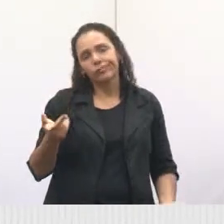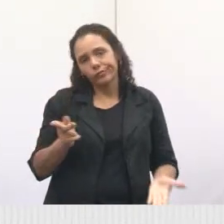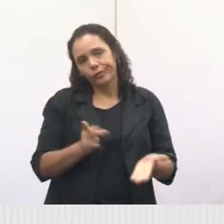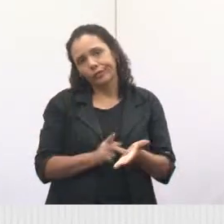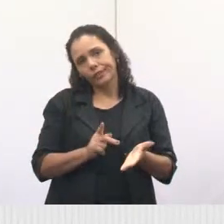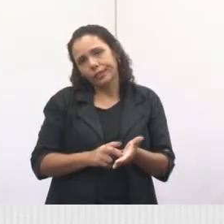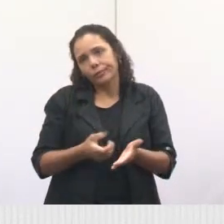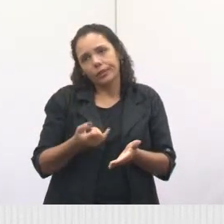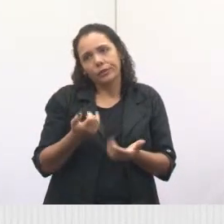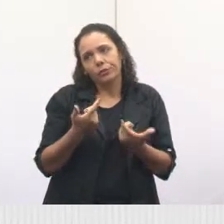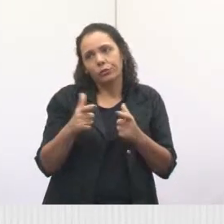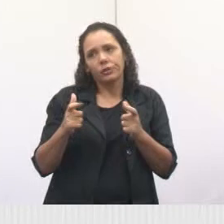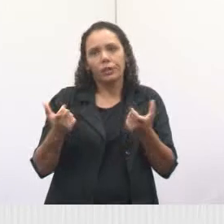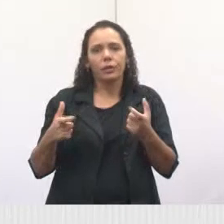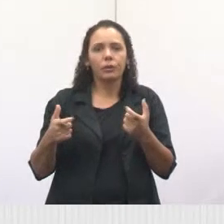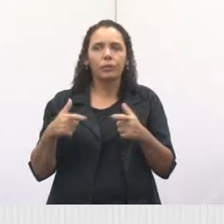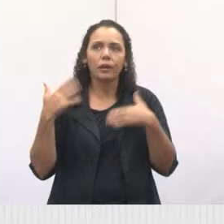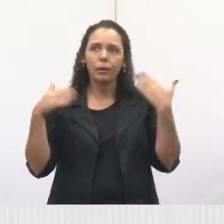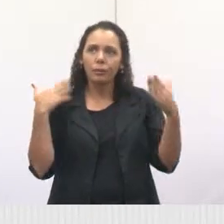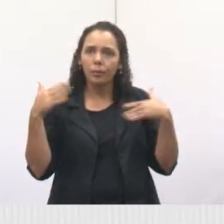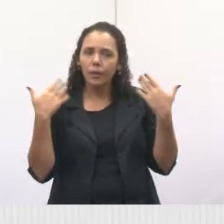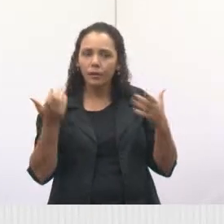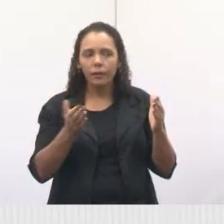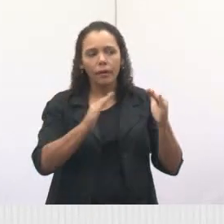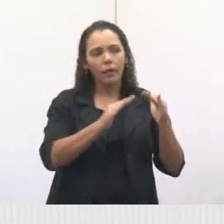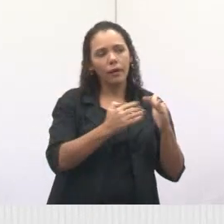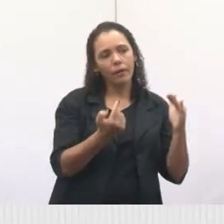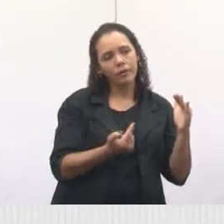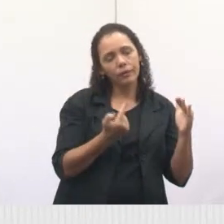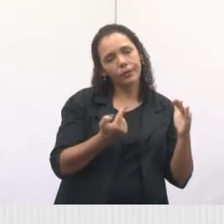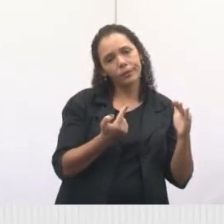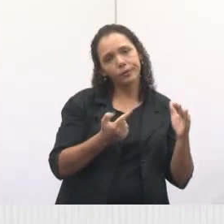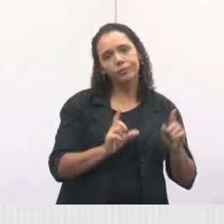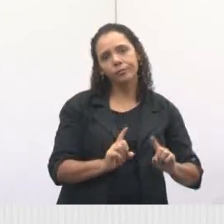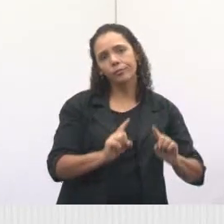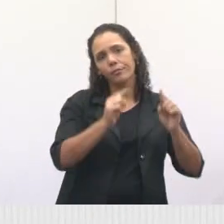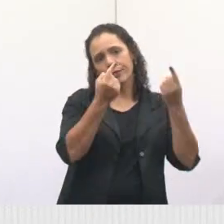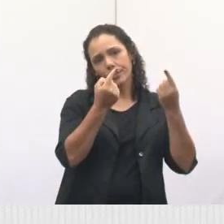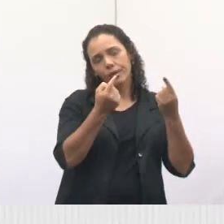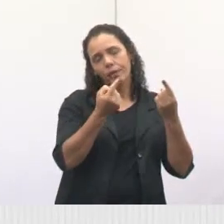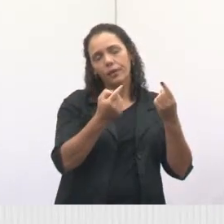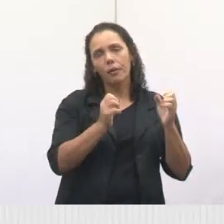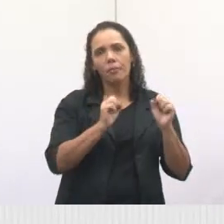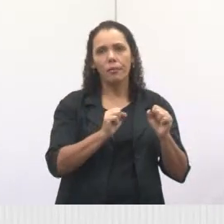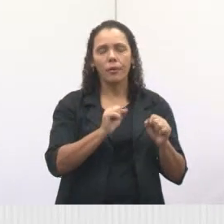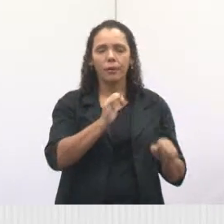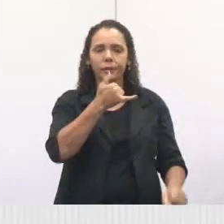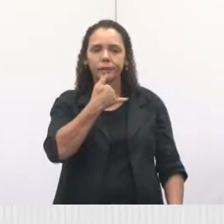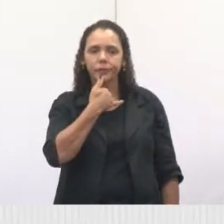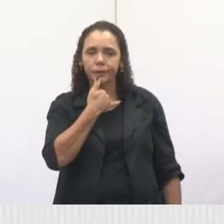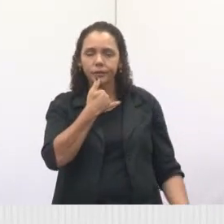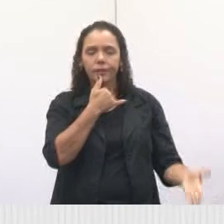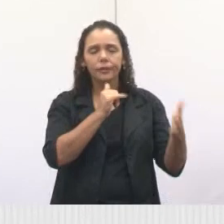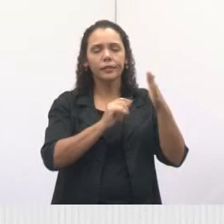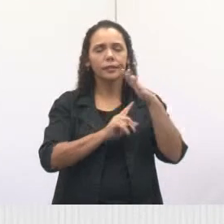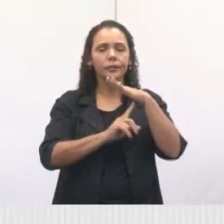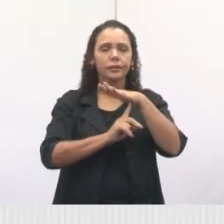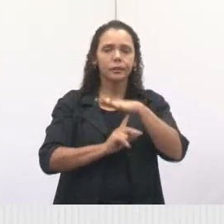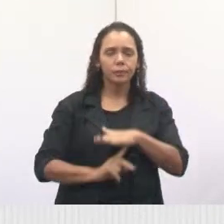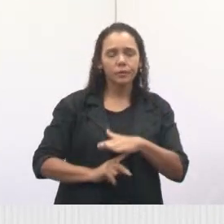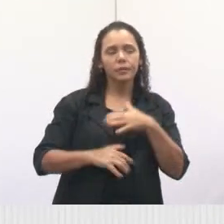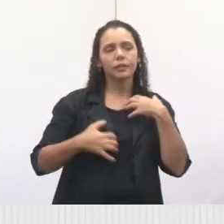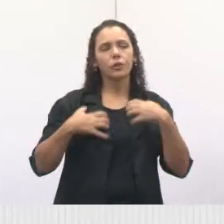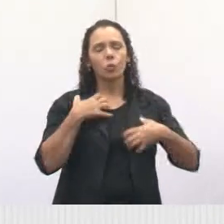para ir, fica lá em casa sozinho... A tendência é essa, né? É entrar ali numa tristeza que pode virar uma depressão,